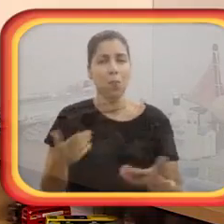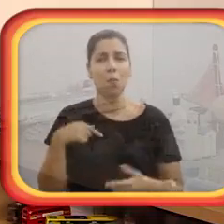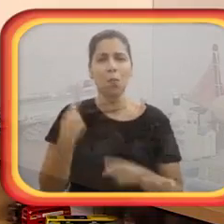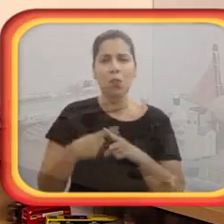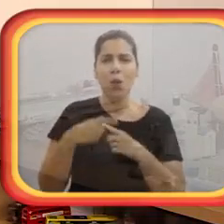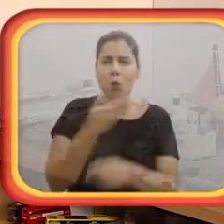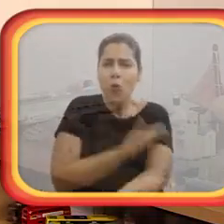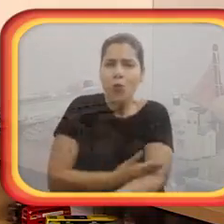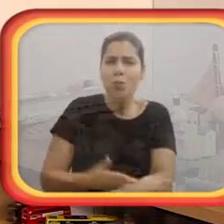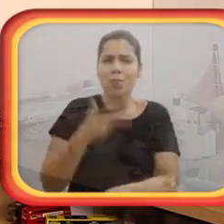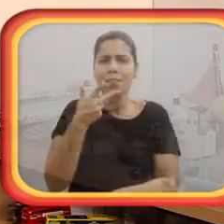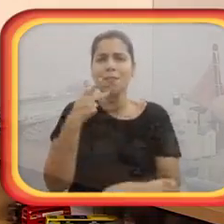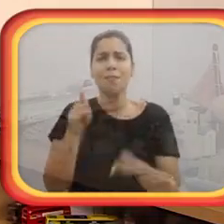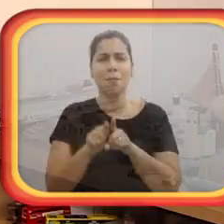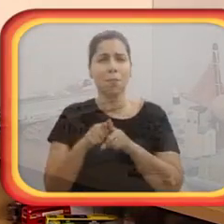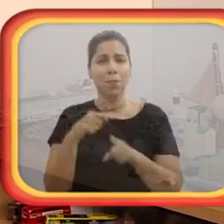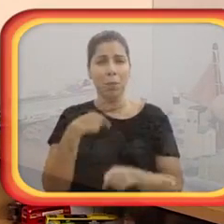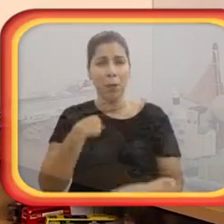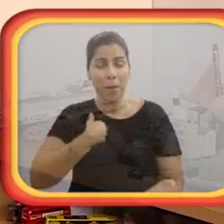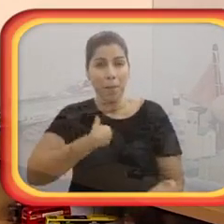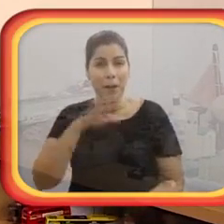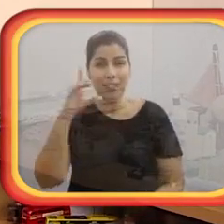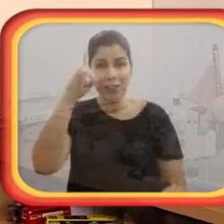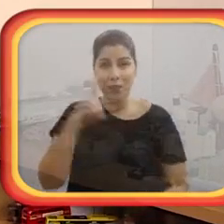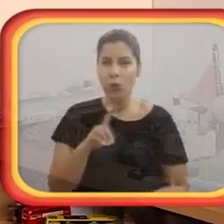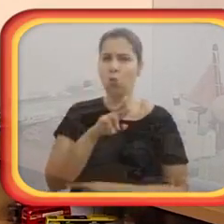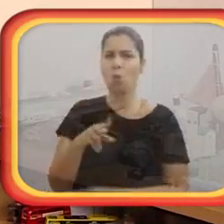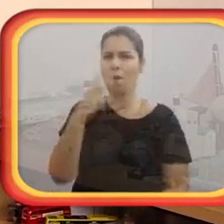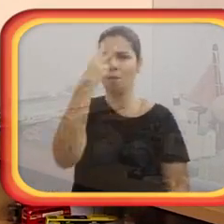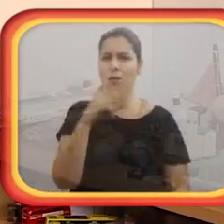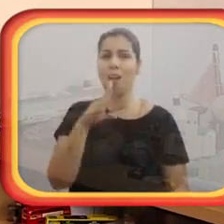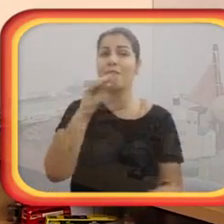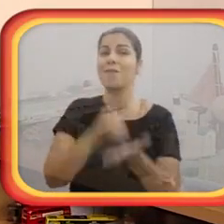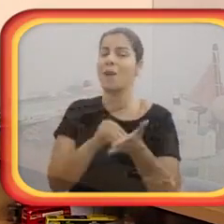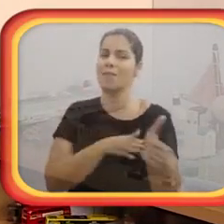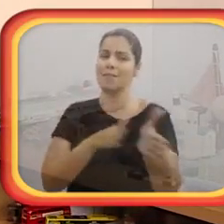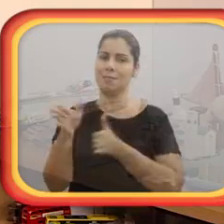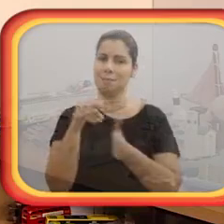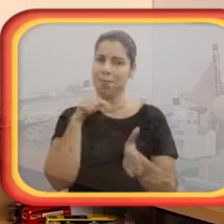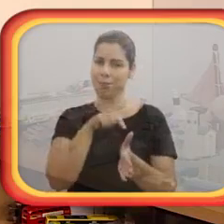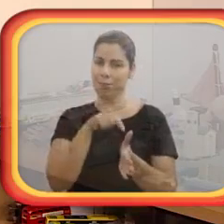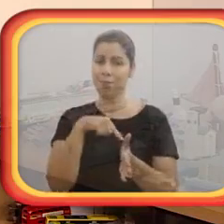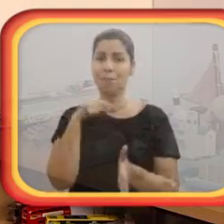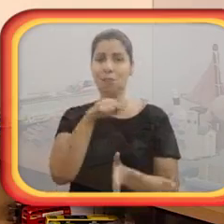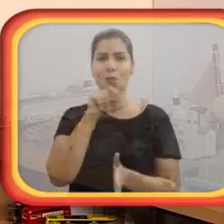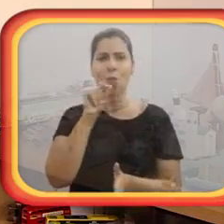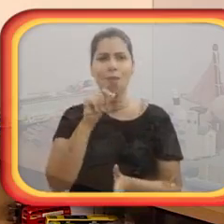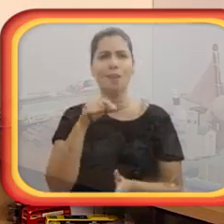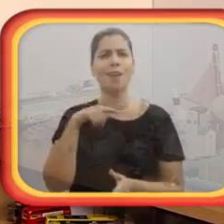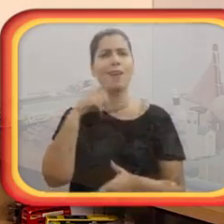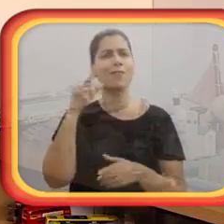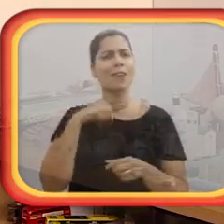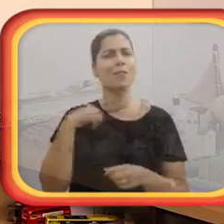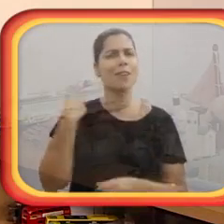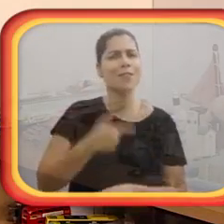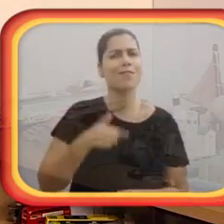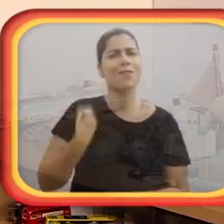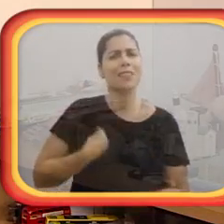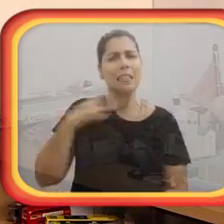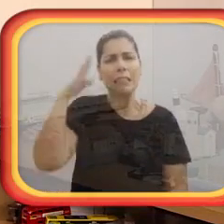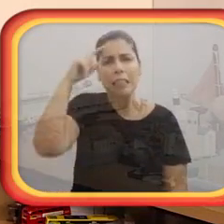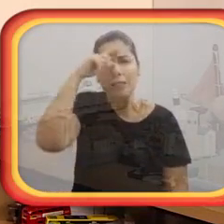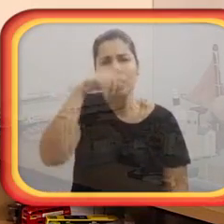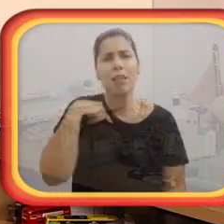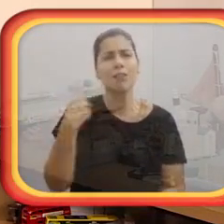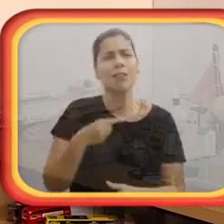Porque eu costumo dizer também que a minha maior deficiência não é visual, é a falta de acessibilidade. É isso que faz com nossa vida seja difícil, que a gente vive num mundo super